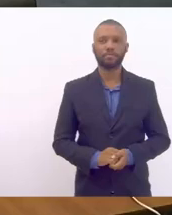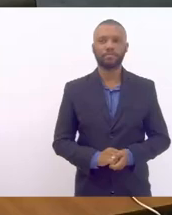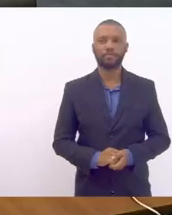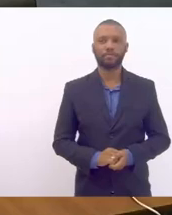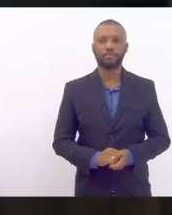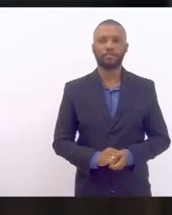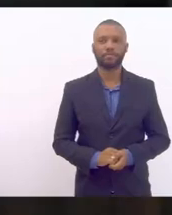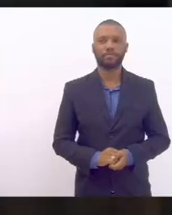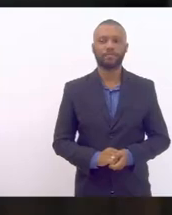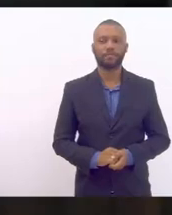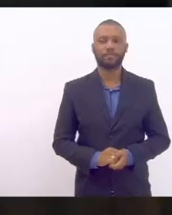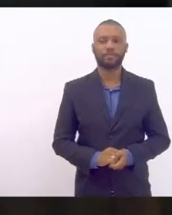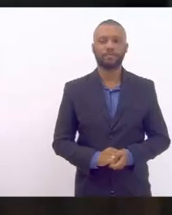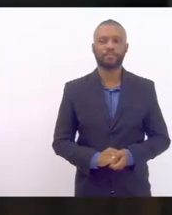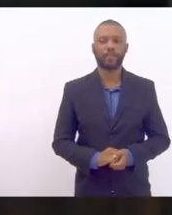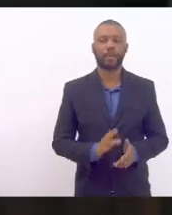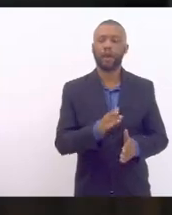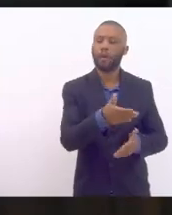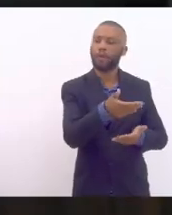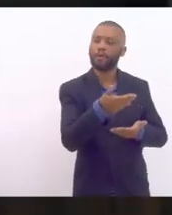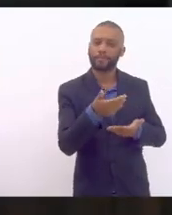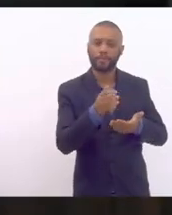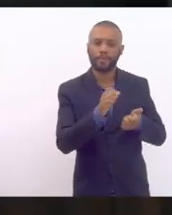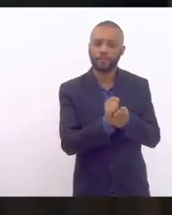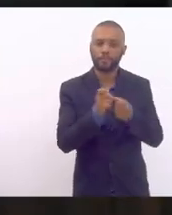eu convido para estar conosco